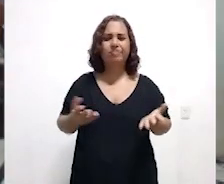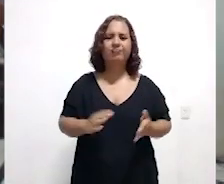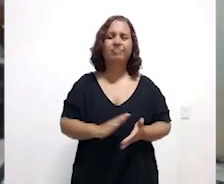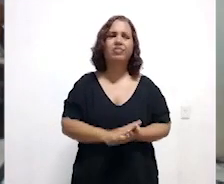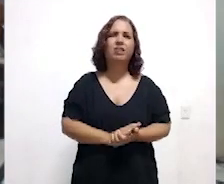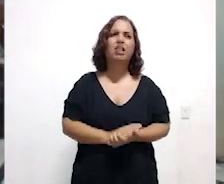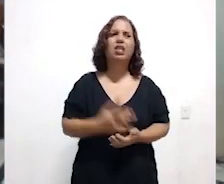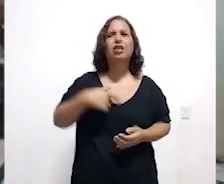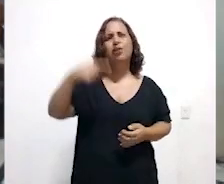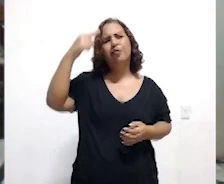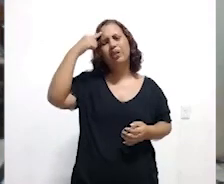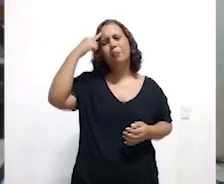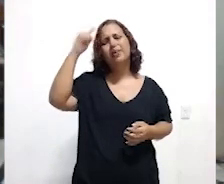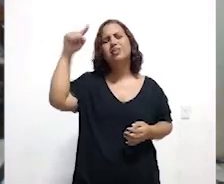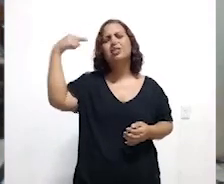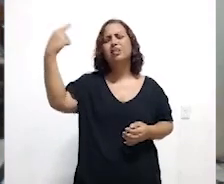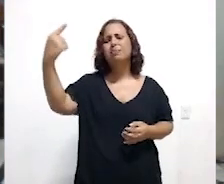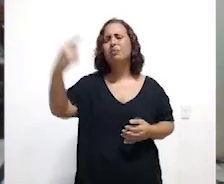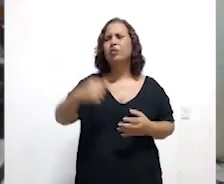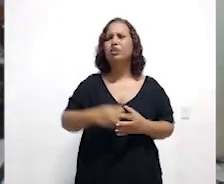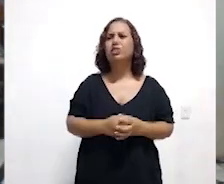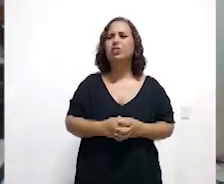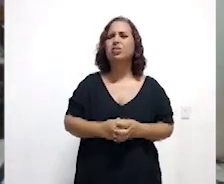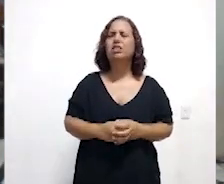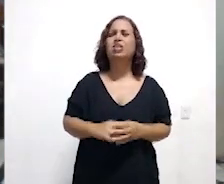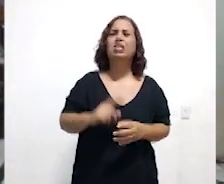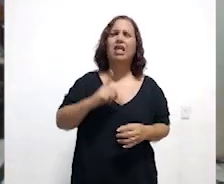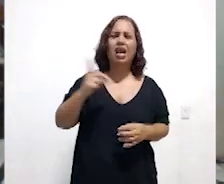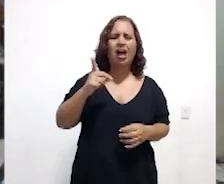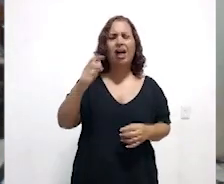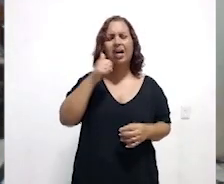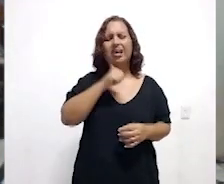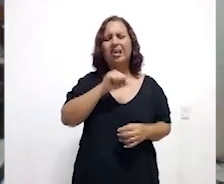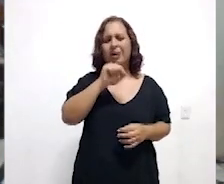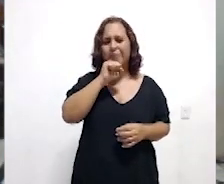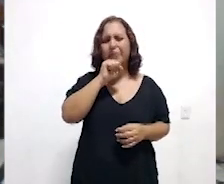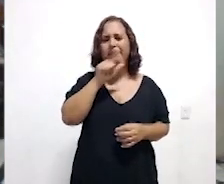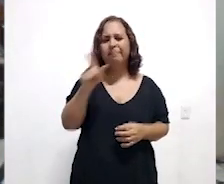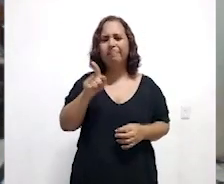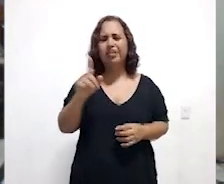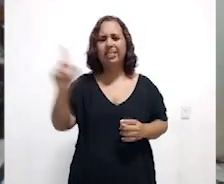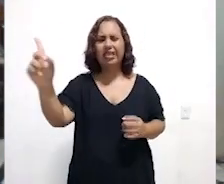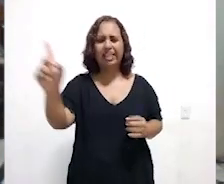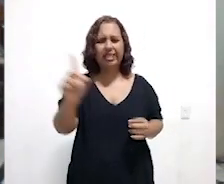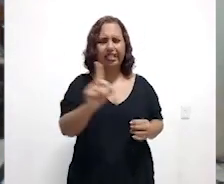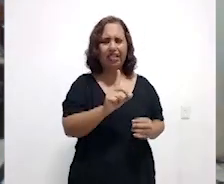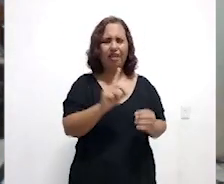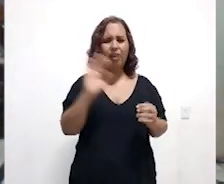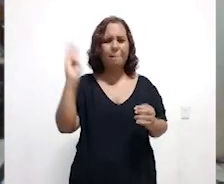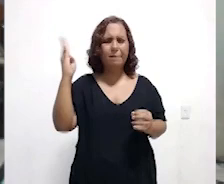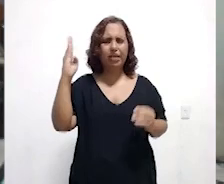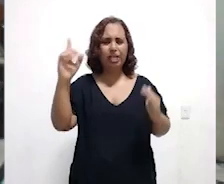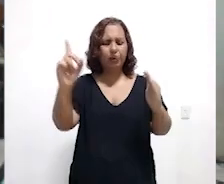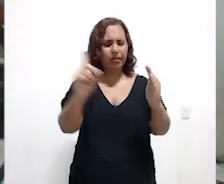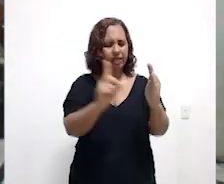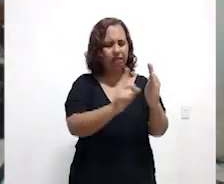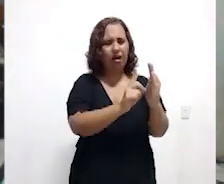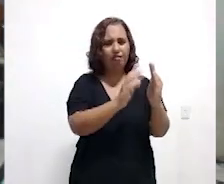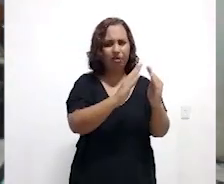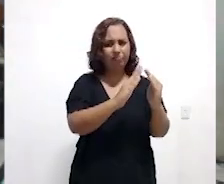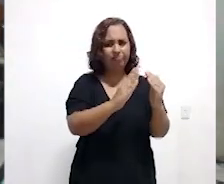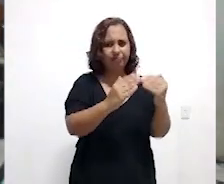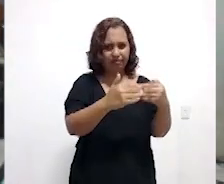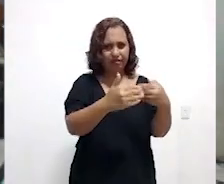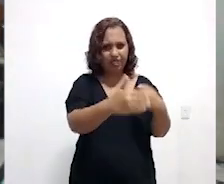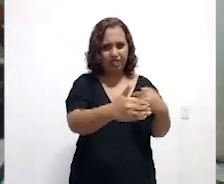aquela mãe que entrava no banheiro, tinha um bocado de pedrinha de crack assim no chão. E ela